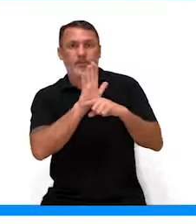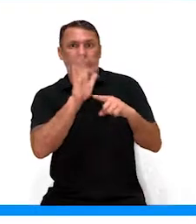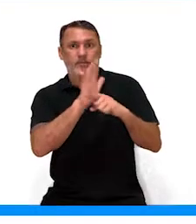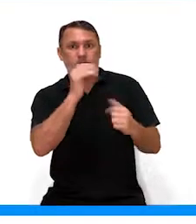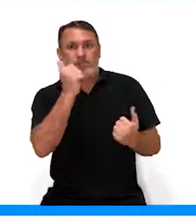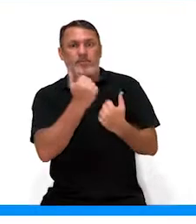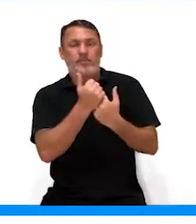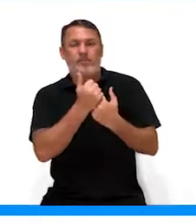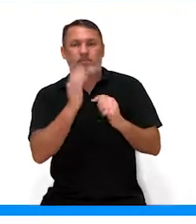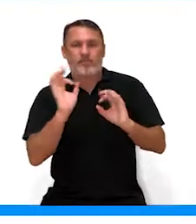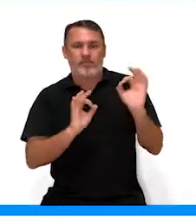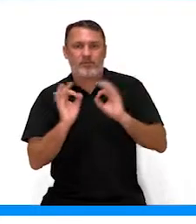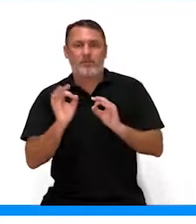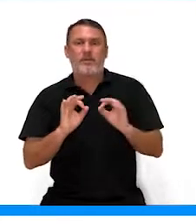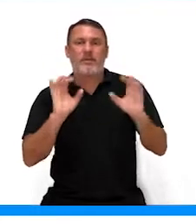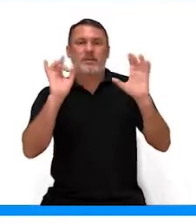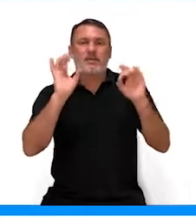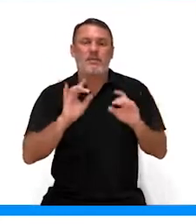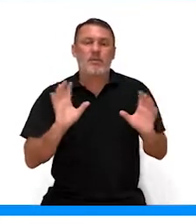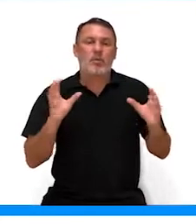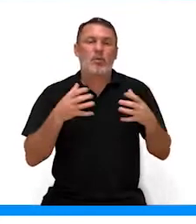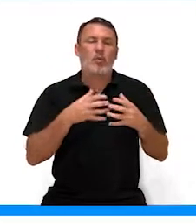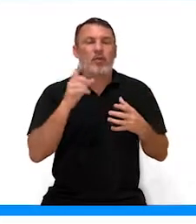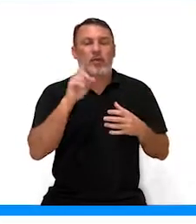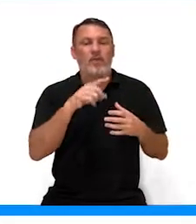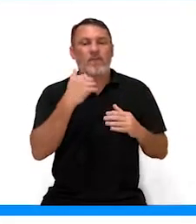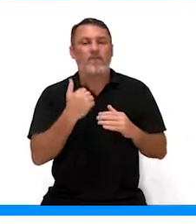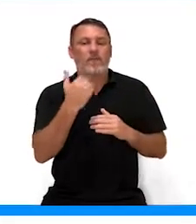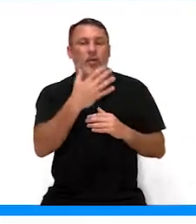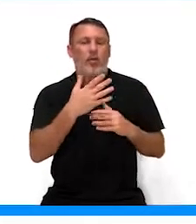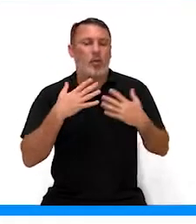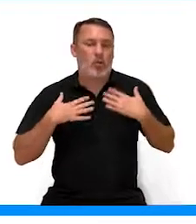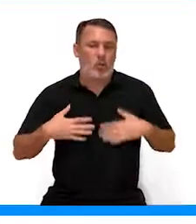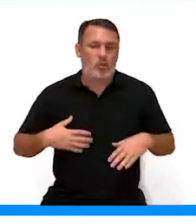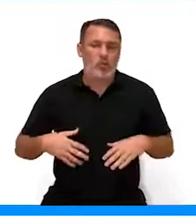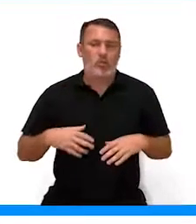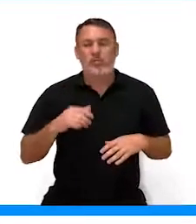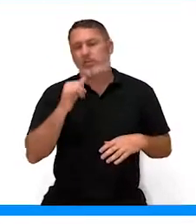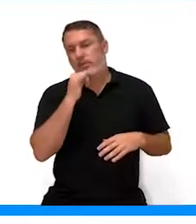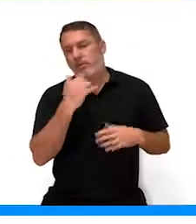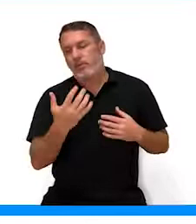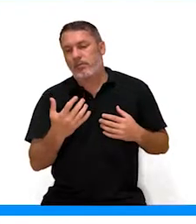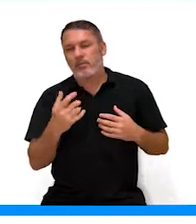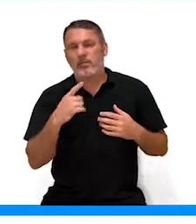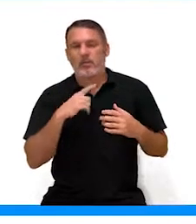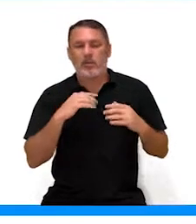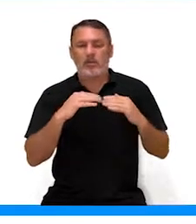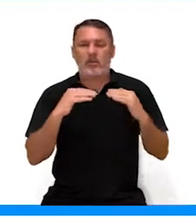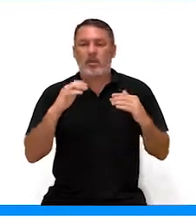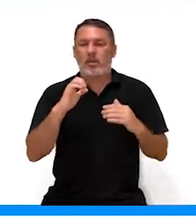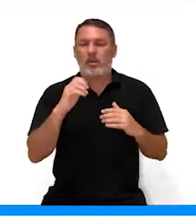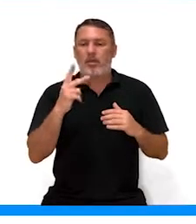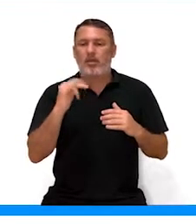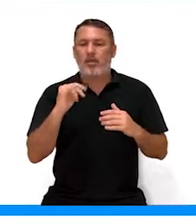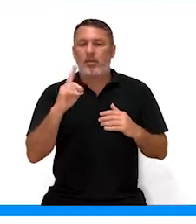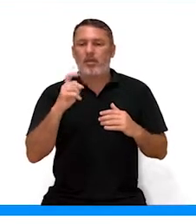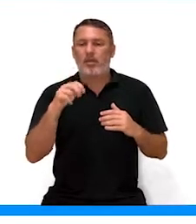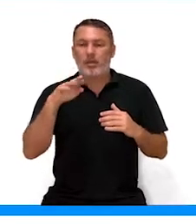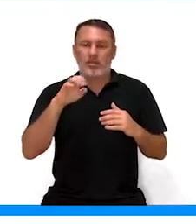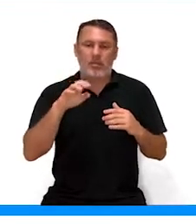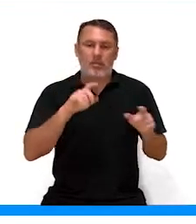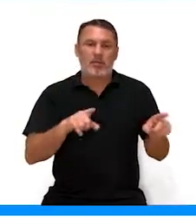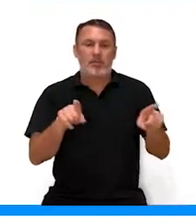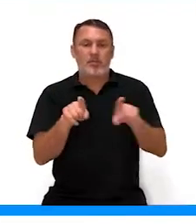Os epitélios de revestimento. Eles estão especializados, então, na cobertura externa do corpo, como, por exemplo, a